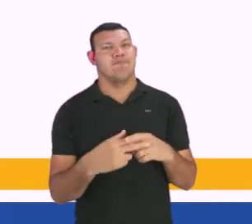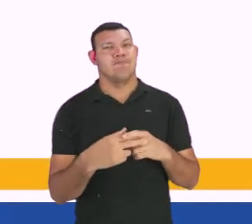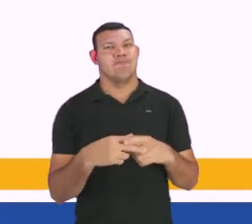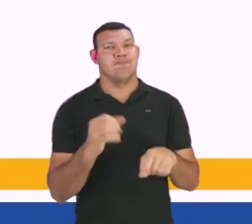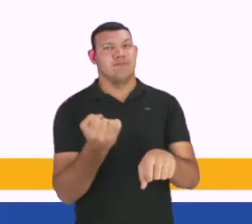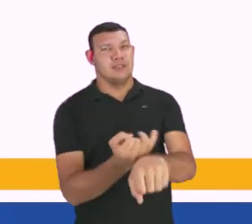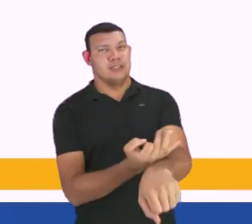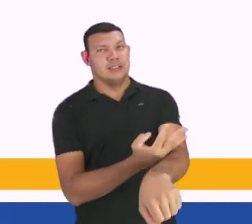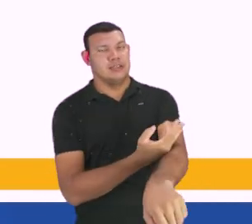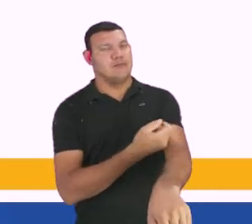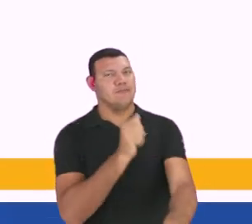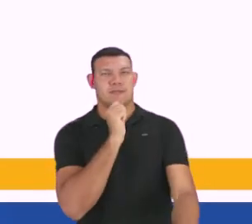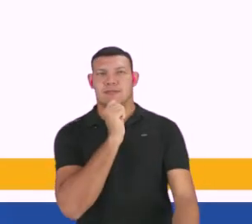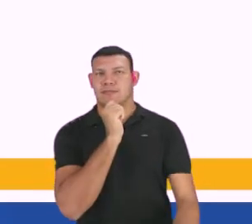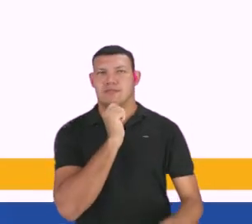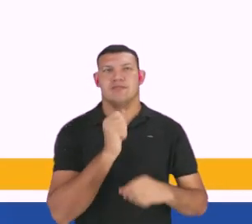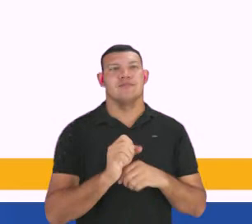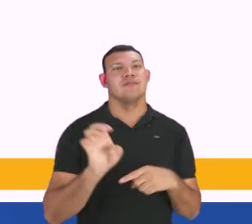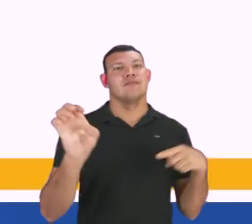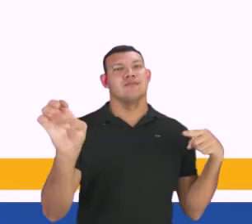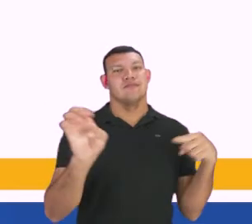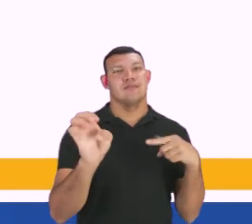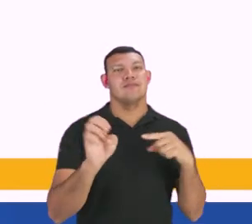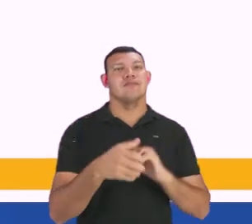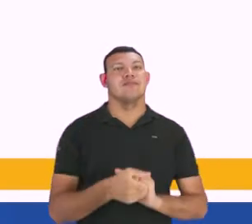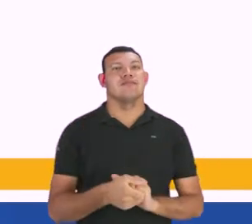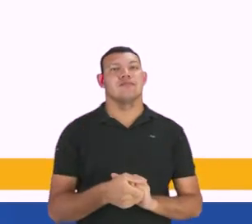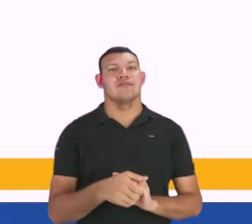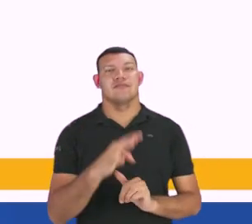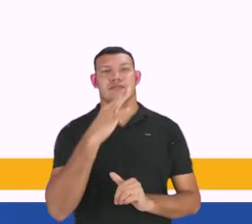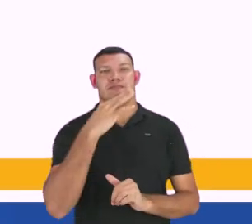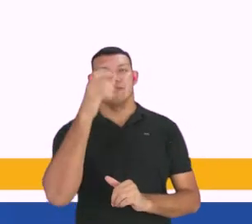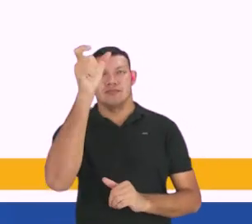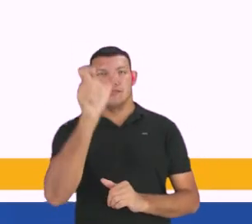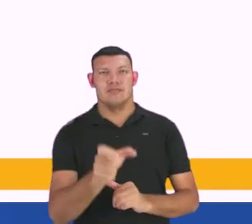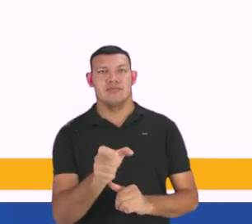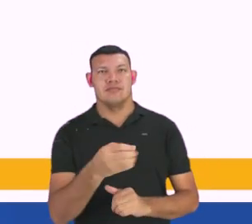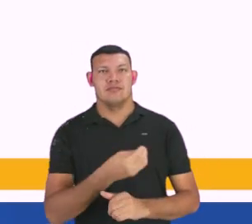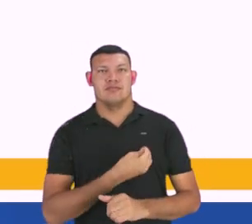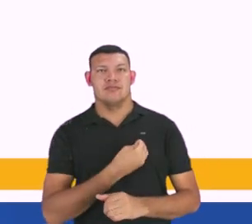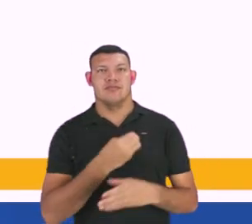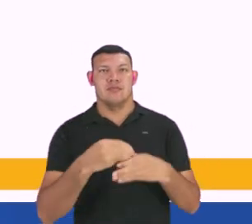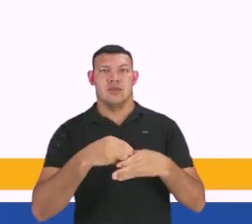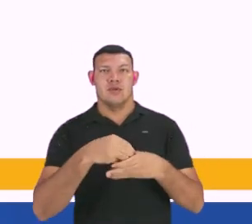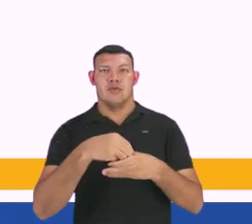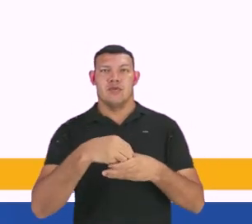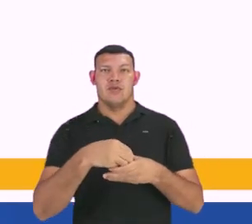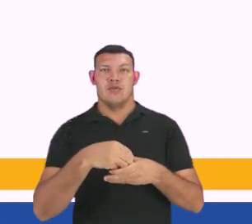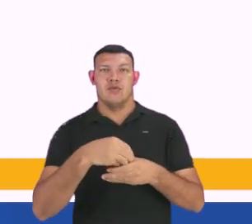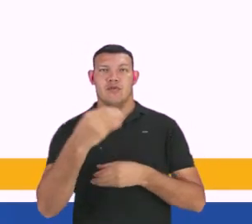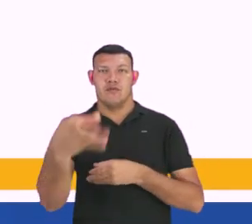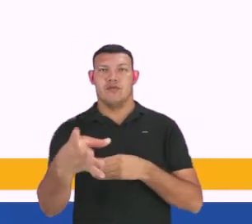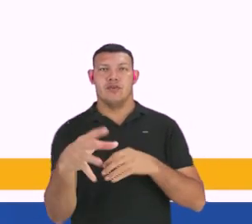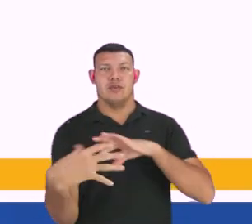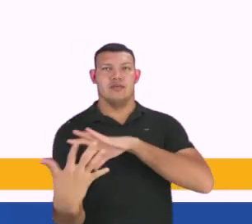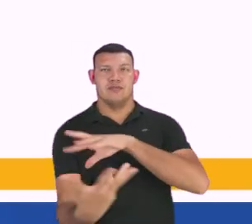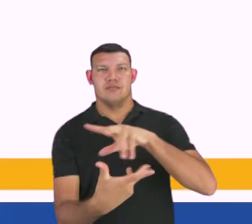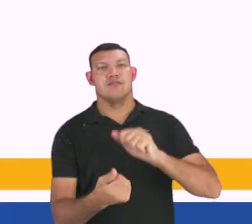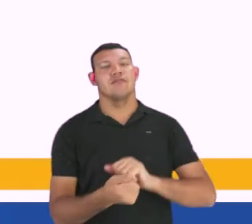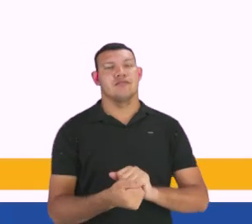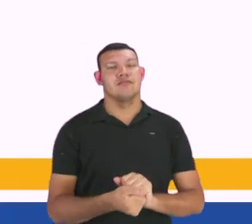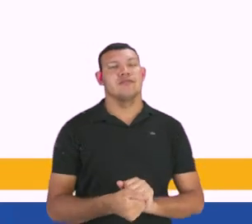sensibilidade suficiente. Então, letra D, seu ponto de vista está embasado em